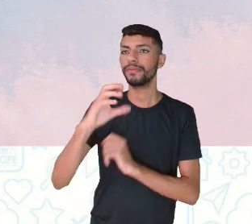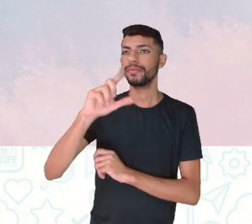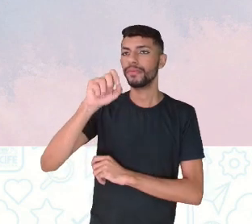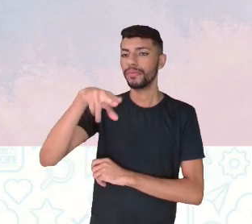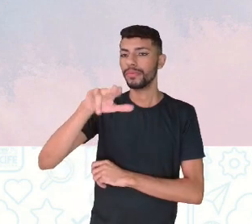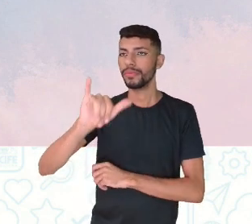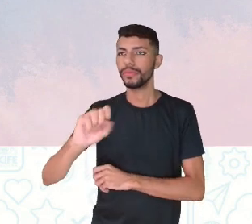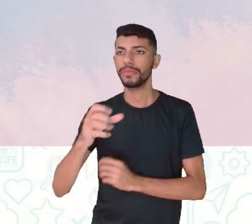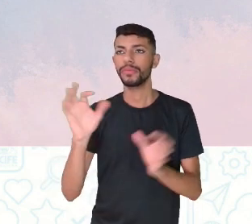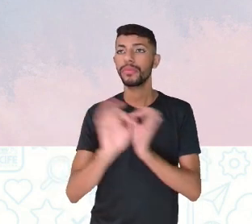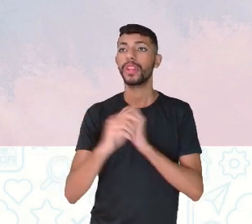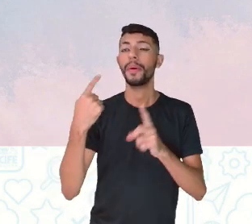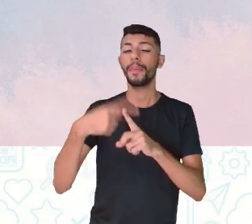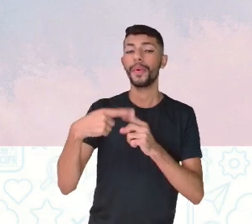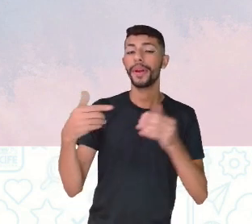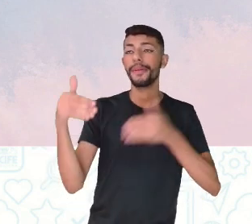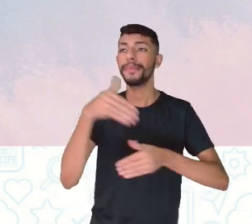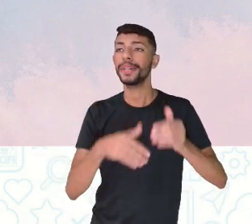estavam envolvidas em